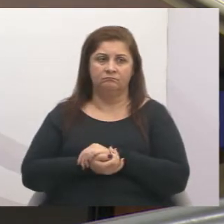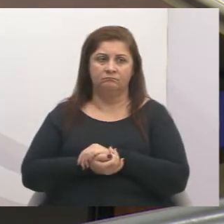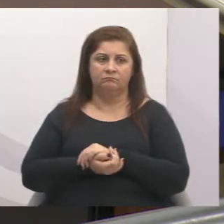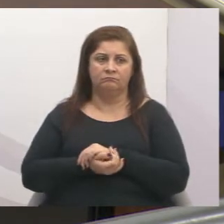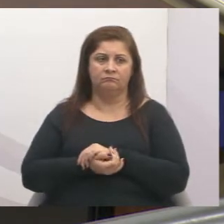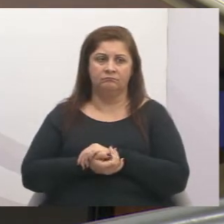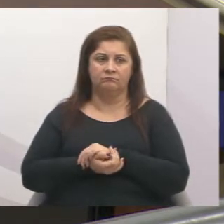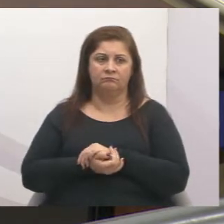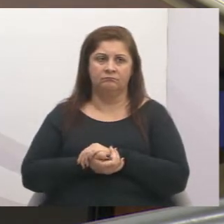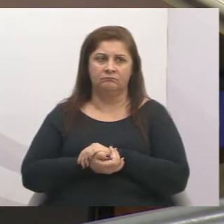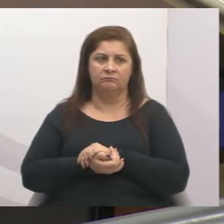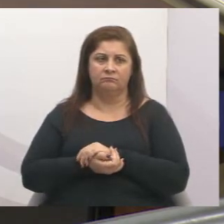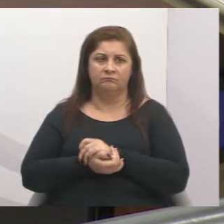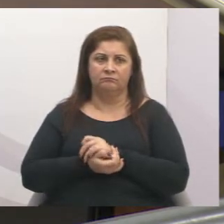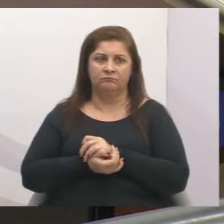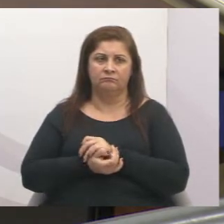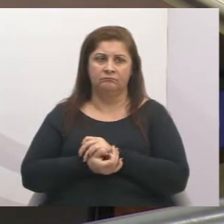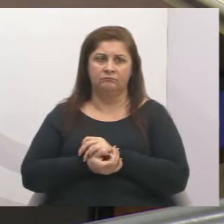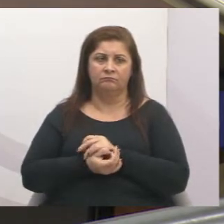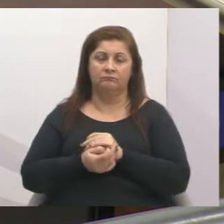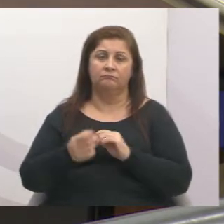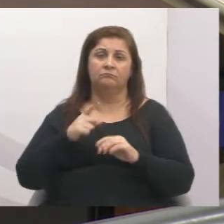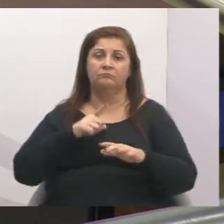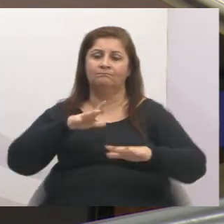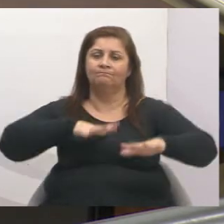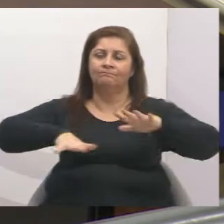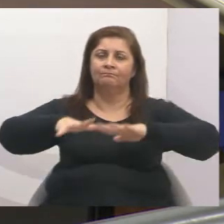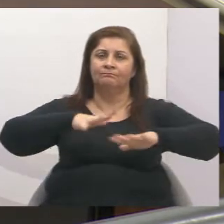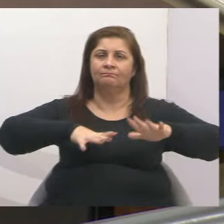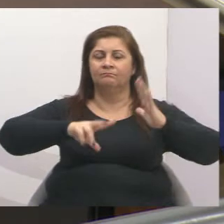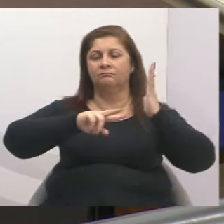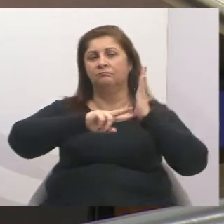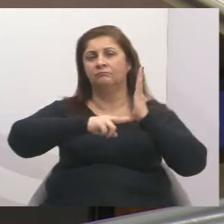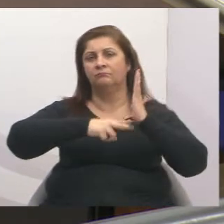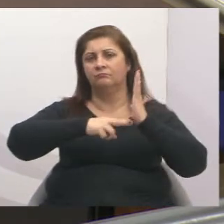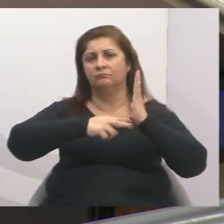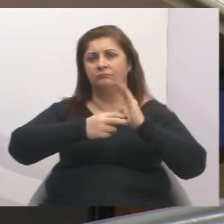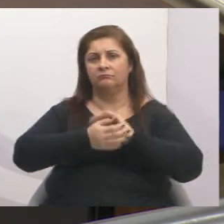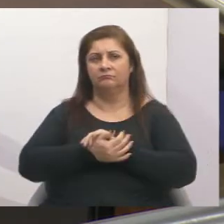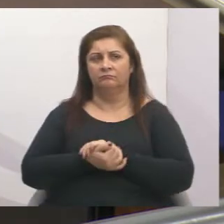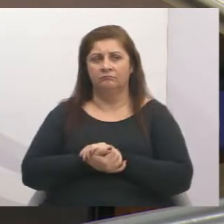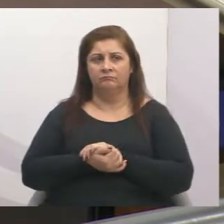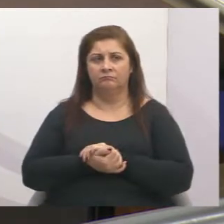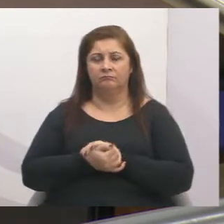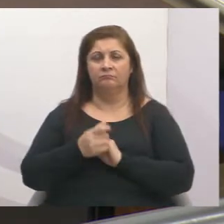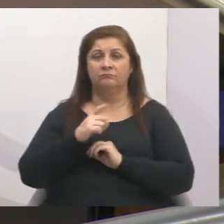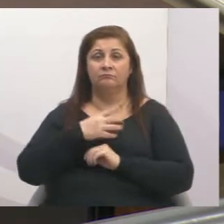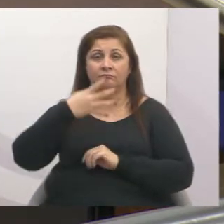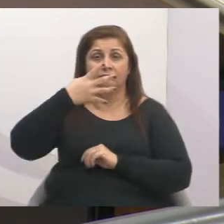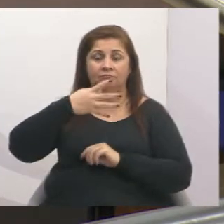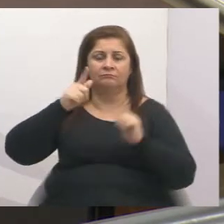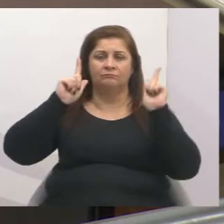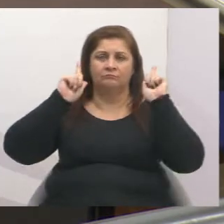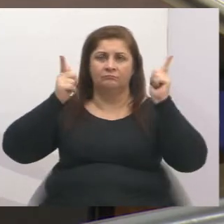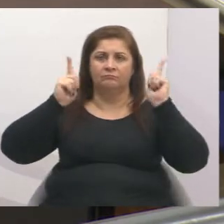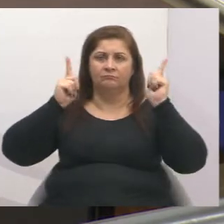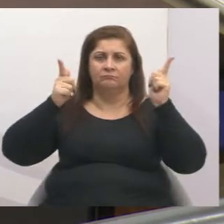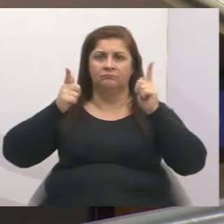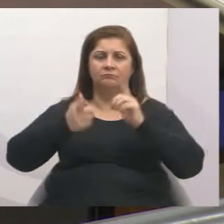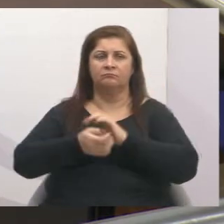ouviram, e virou um movimento de sindicatos. A gente fez 4 greves gerais,